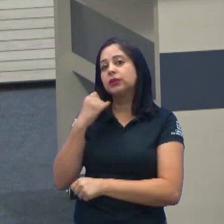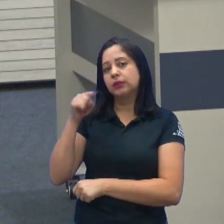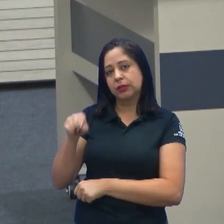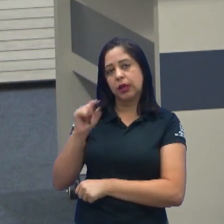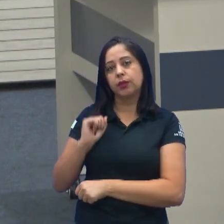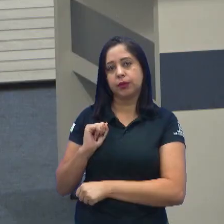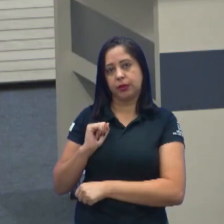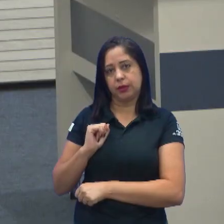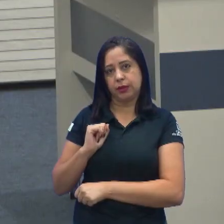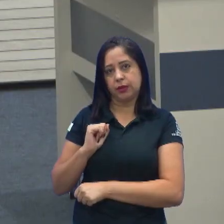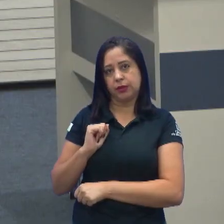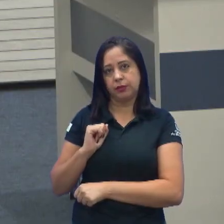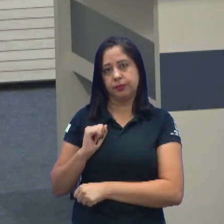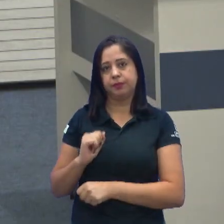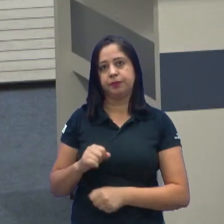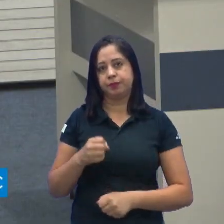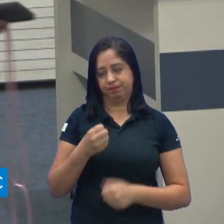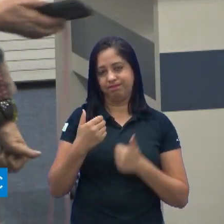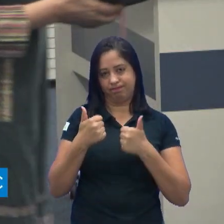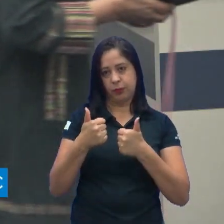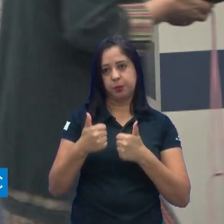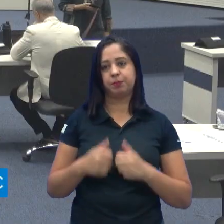lá no bairro, tá bom?